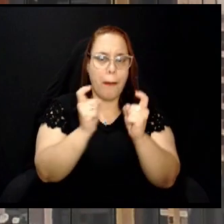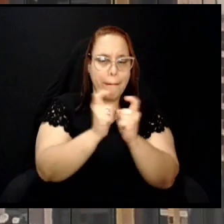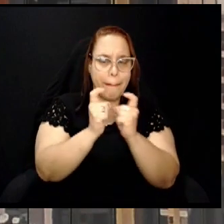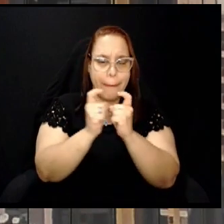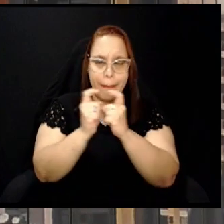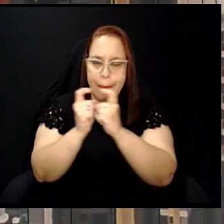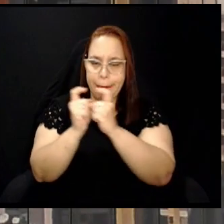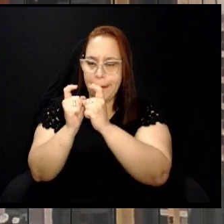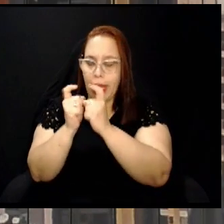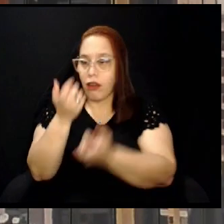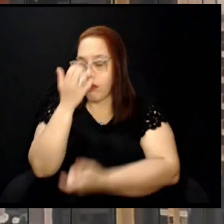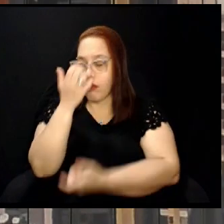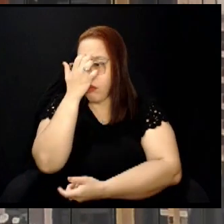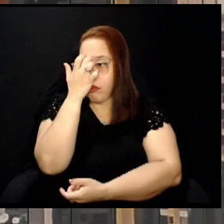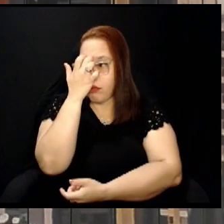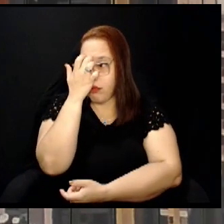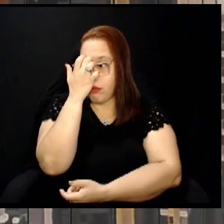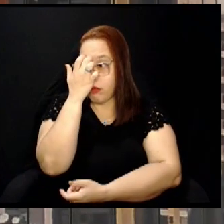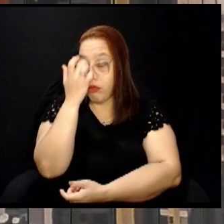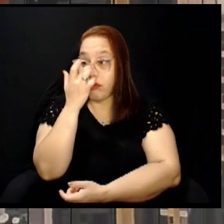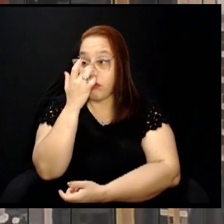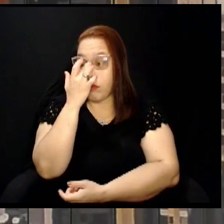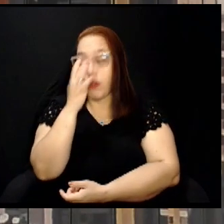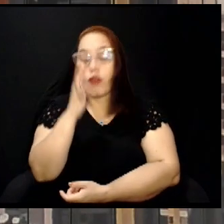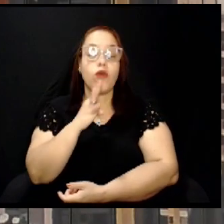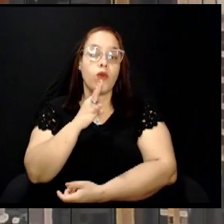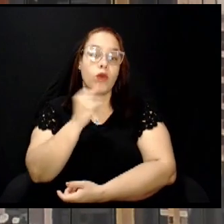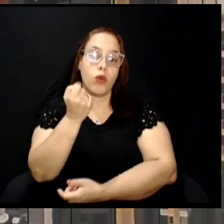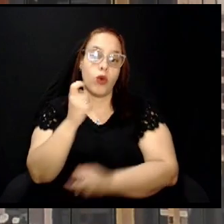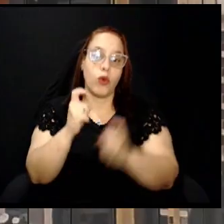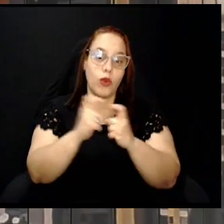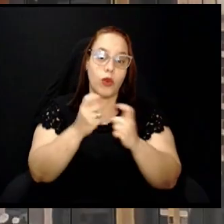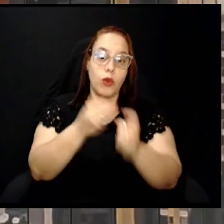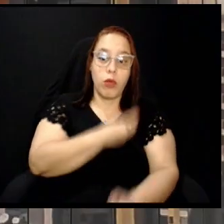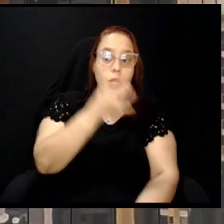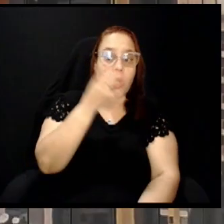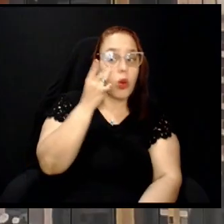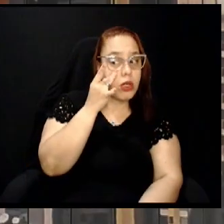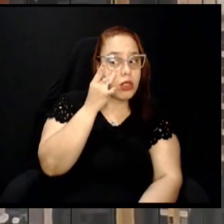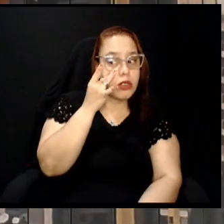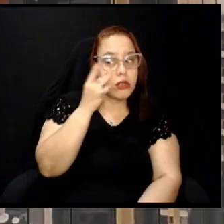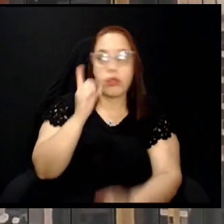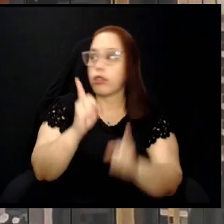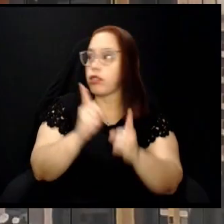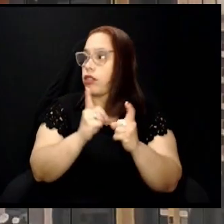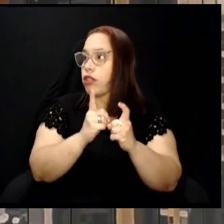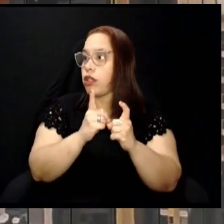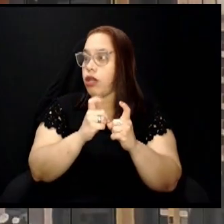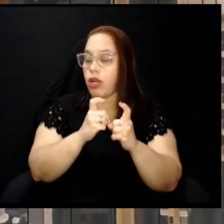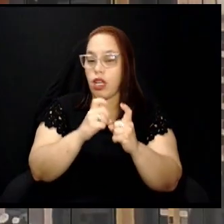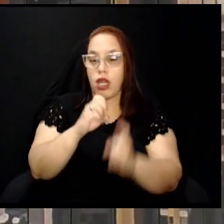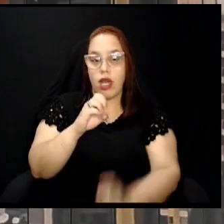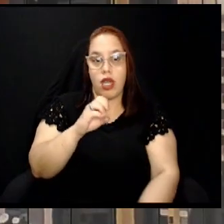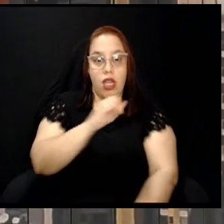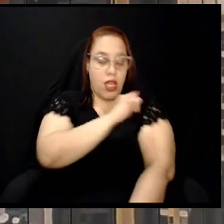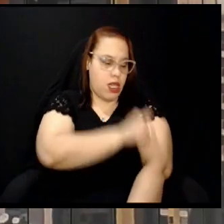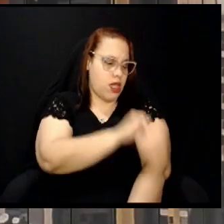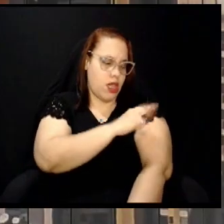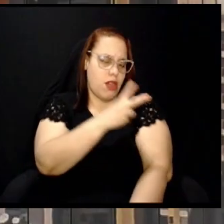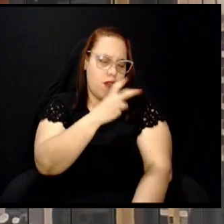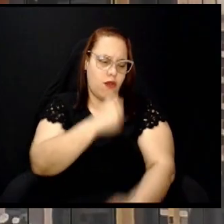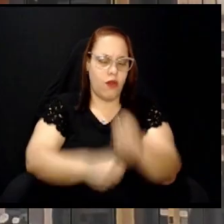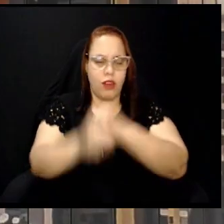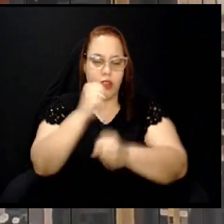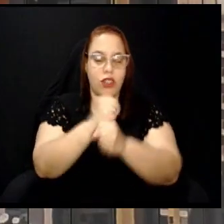pinguins no nosso litoral. Eu mesma tive a oportunidade de conhecer um pinguim pessoalmente no litoral de Cabo Frio, no Rio de Janeiro, há mais de 20